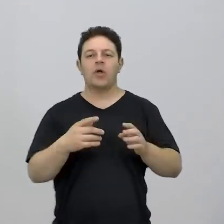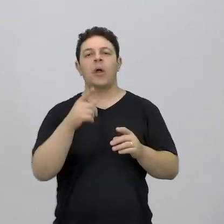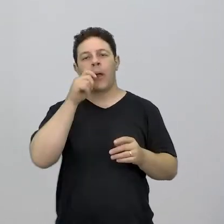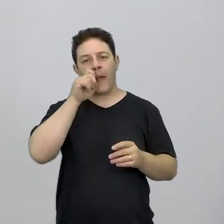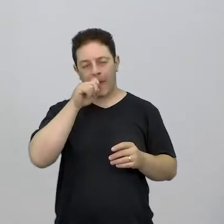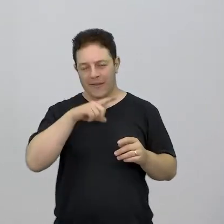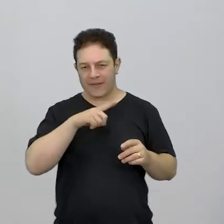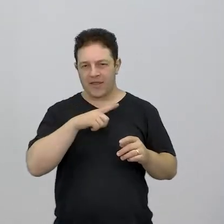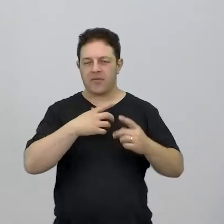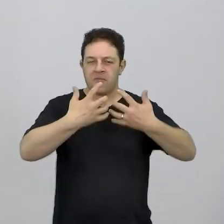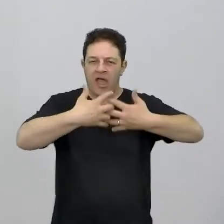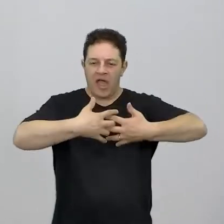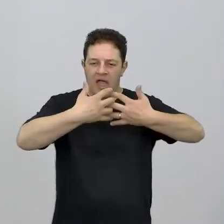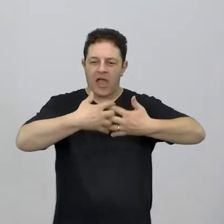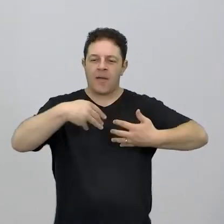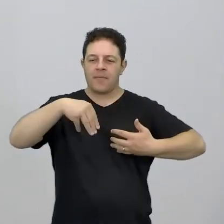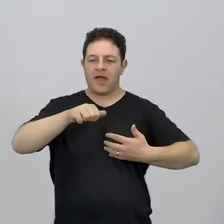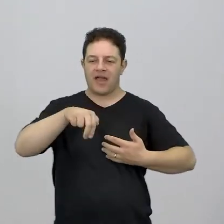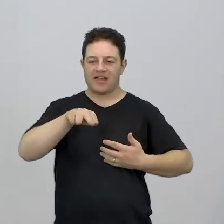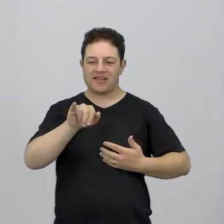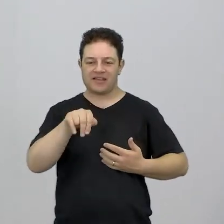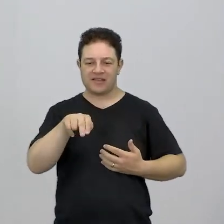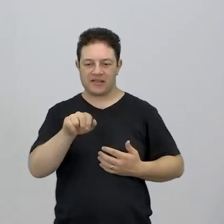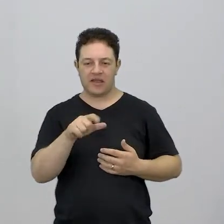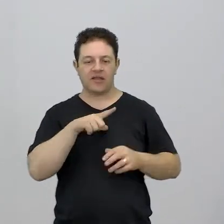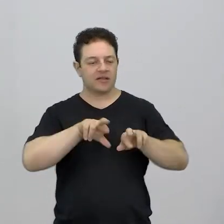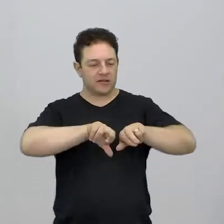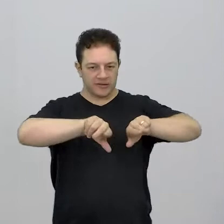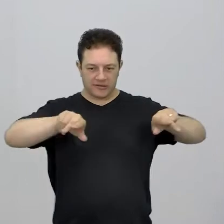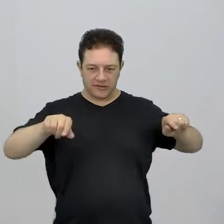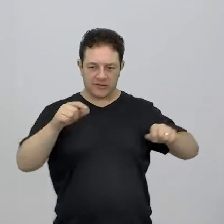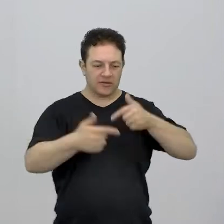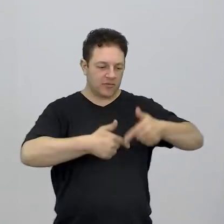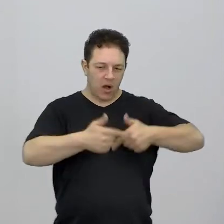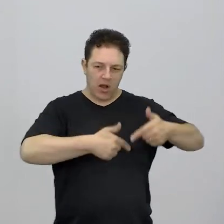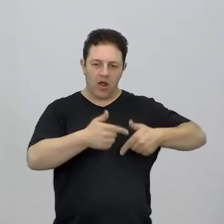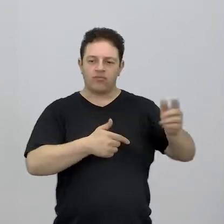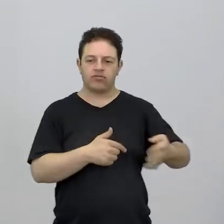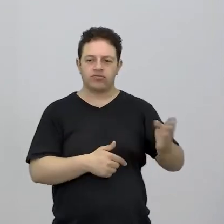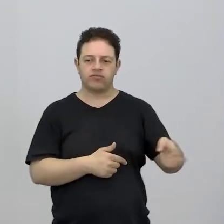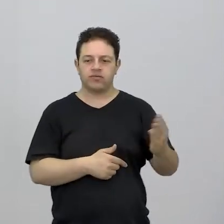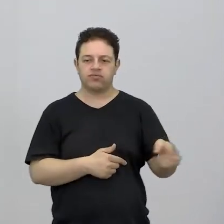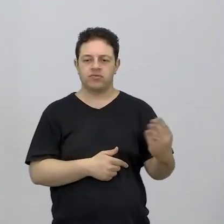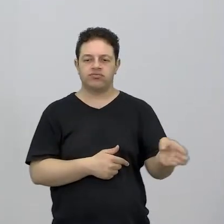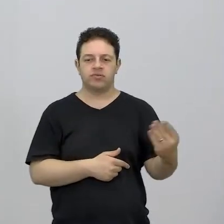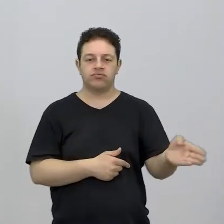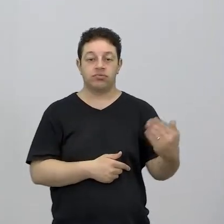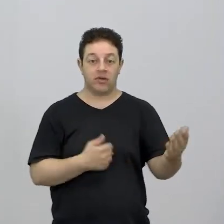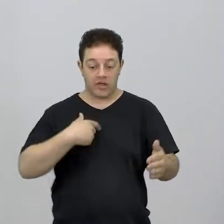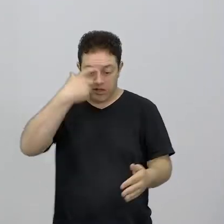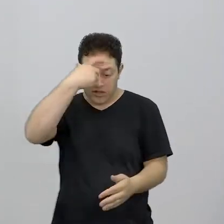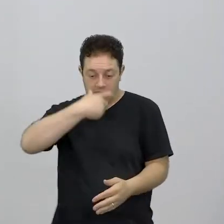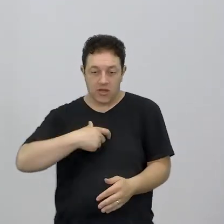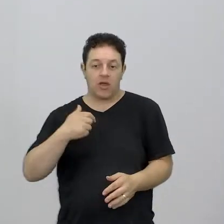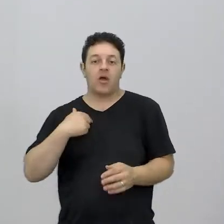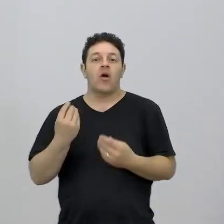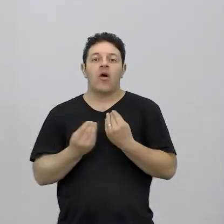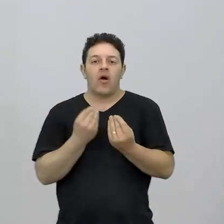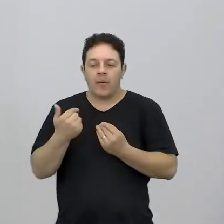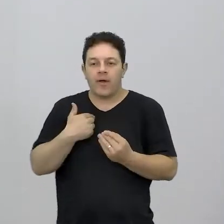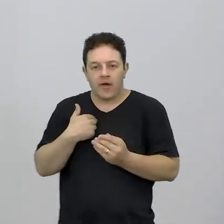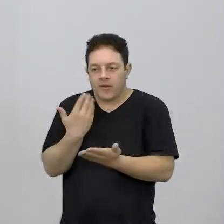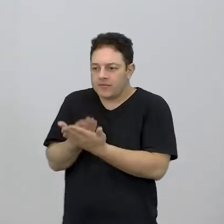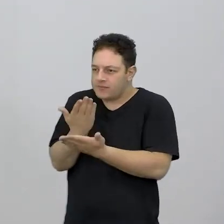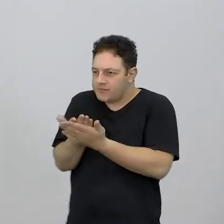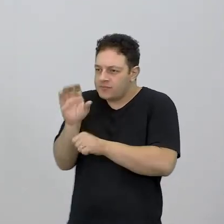robôs, né? Mas pensa nesse negócio das máquinas trabalharem e dos trabalhadores se